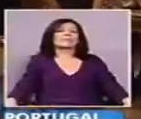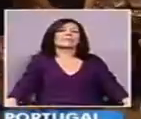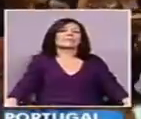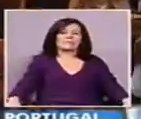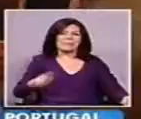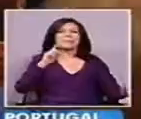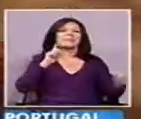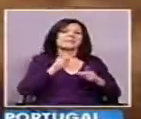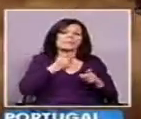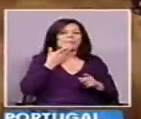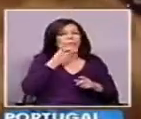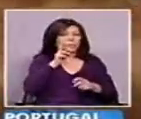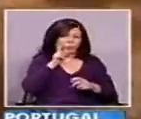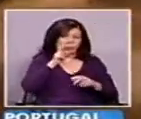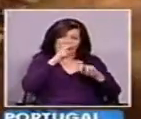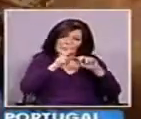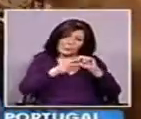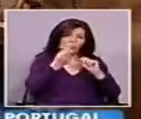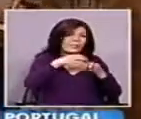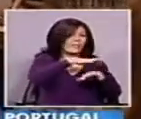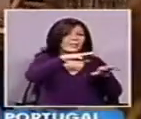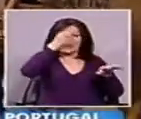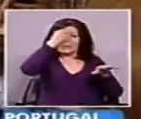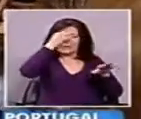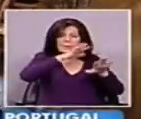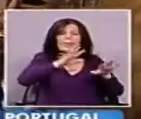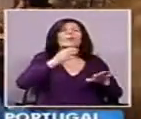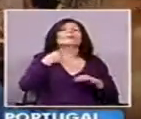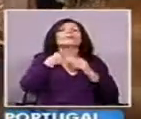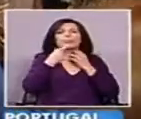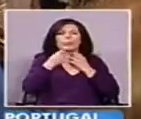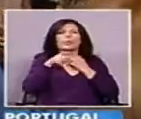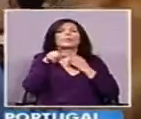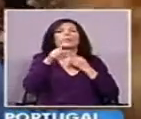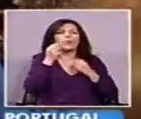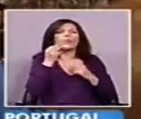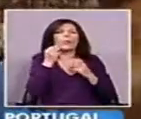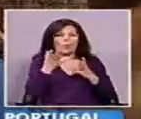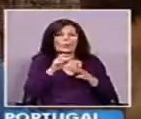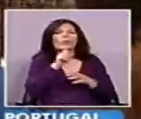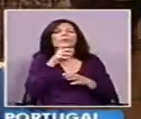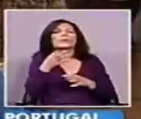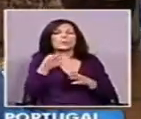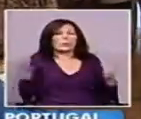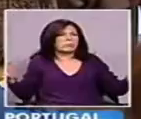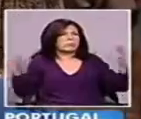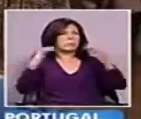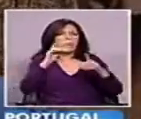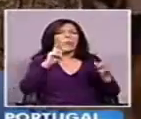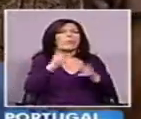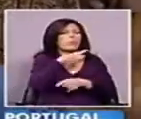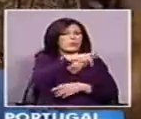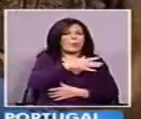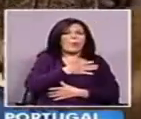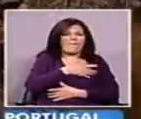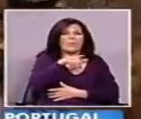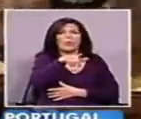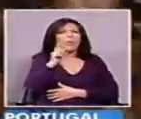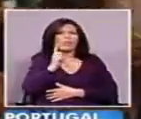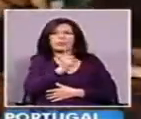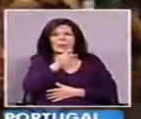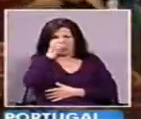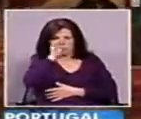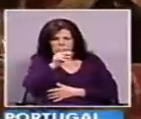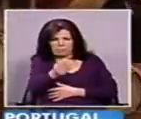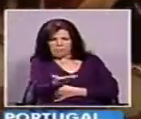Maestro, peço desculpa, interrompemos um pouco o ensaio para lhe perguntar como é que reúne 400 pessoas, entre músicos e não músicos, num espetáculo destes. Como é